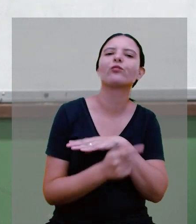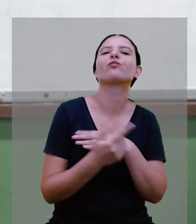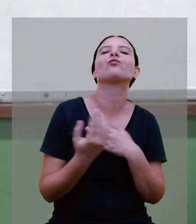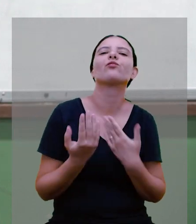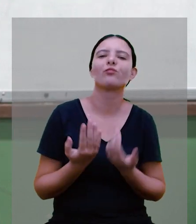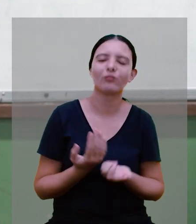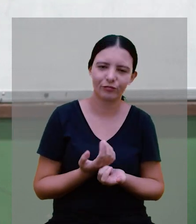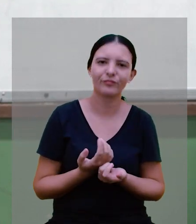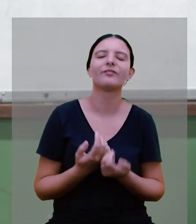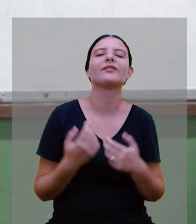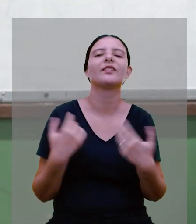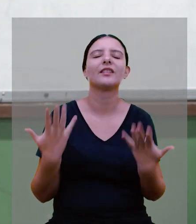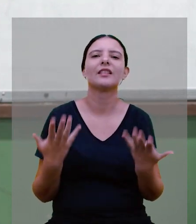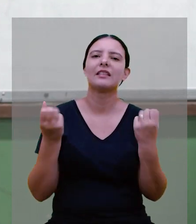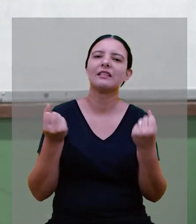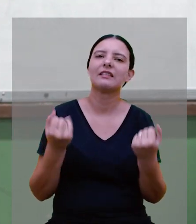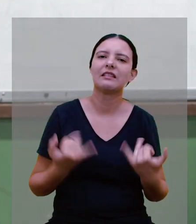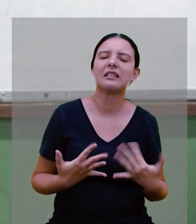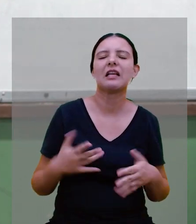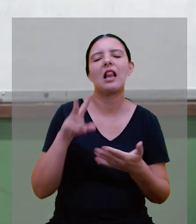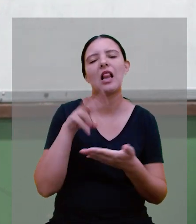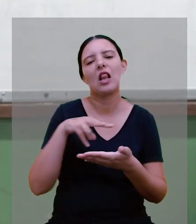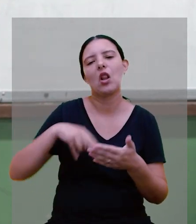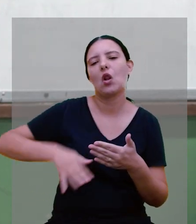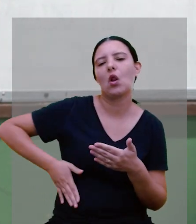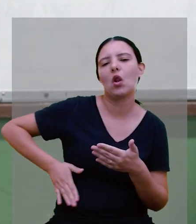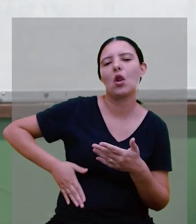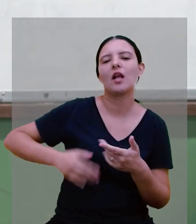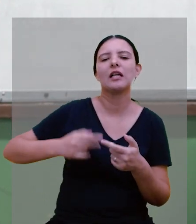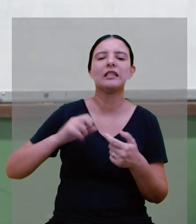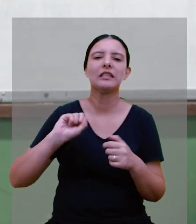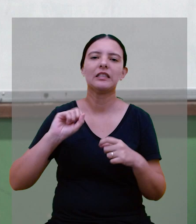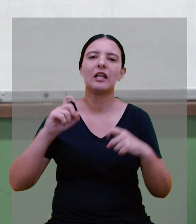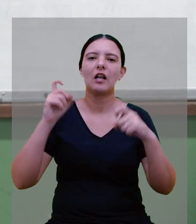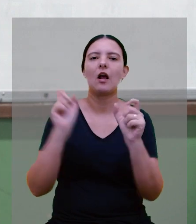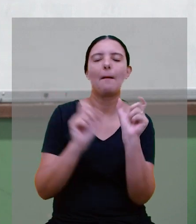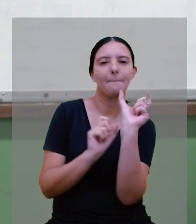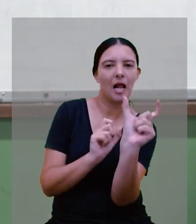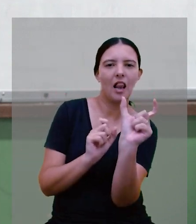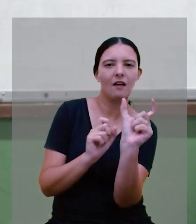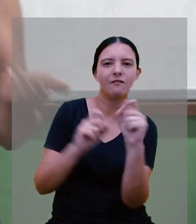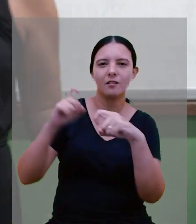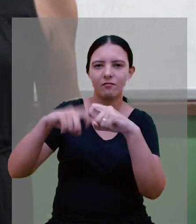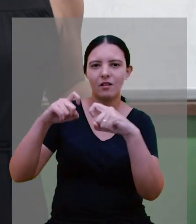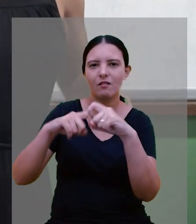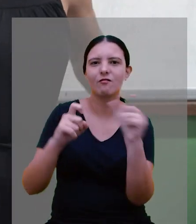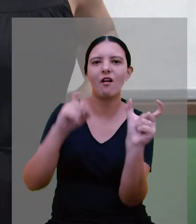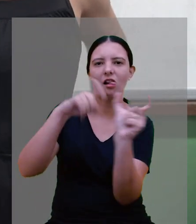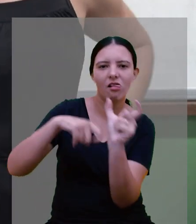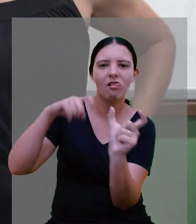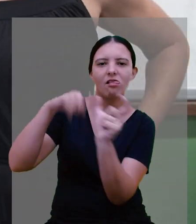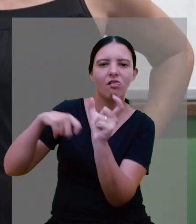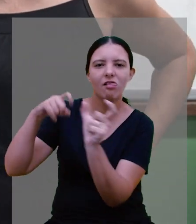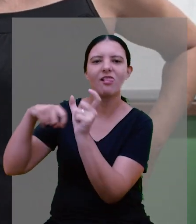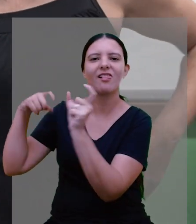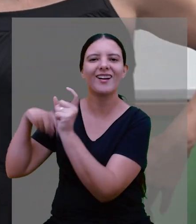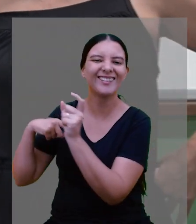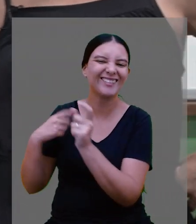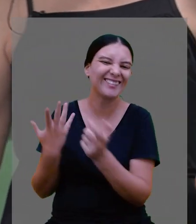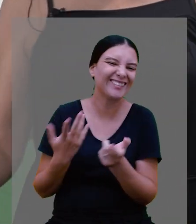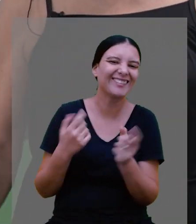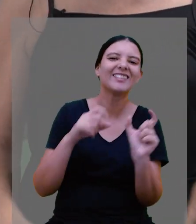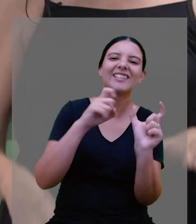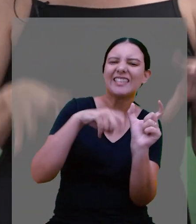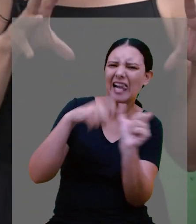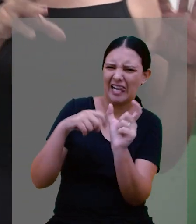né? Então ele fala que essa leitura vagabunda, a gente vai fazer amor com as palavras. Vai falar, não, para com isso, né, Érica? O negócio é esse, fazer amor